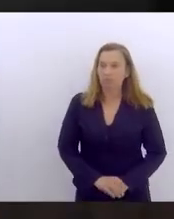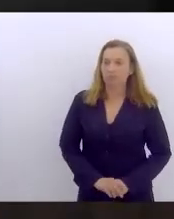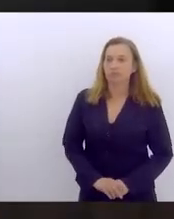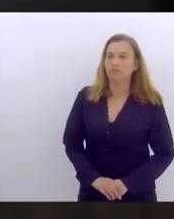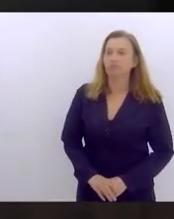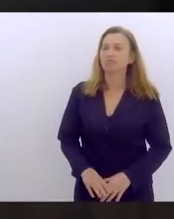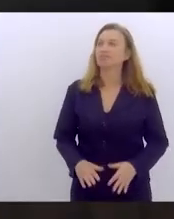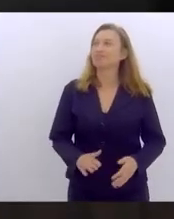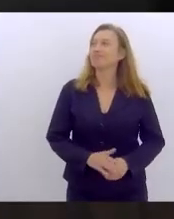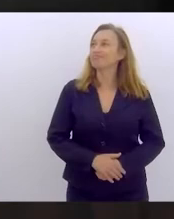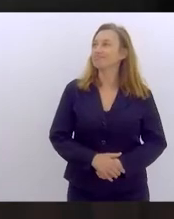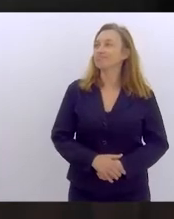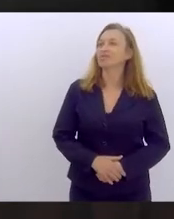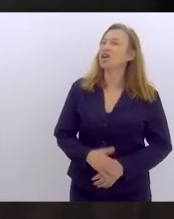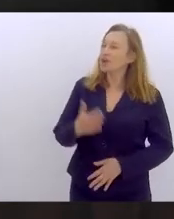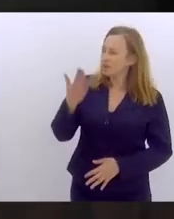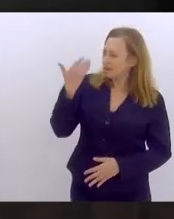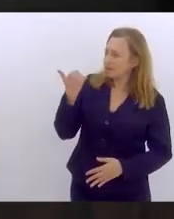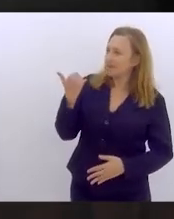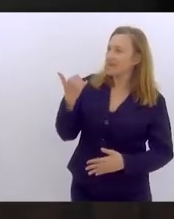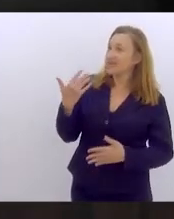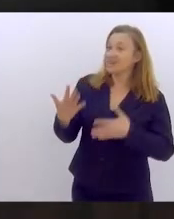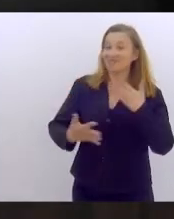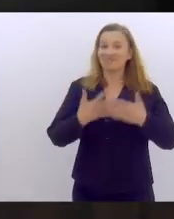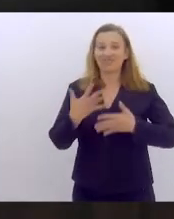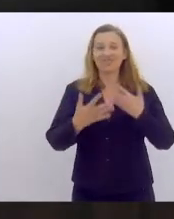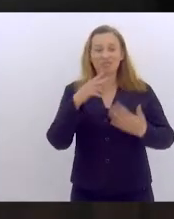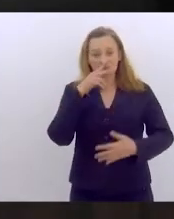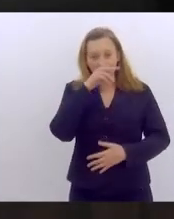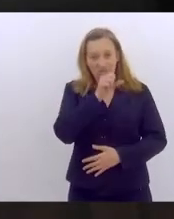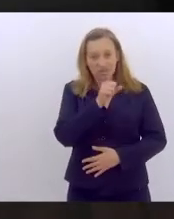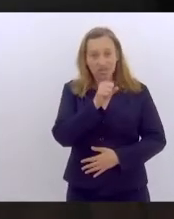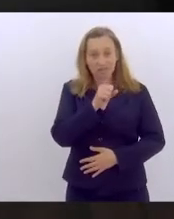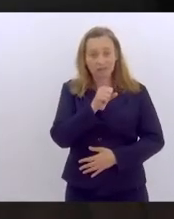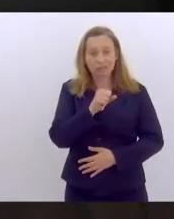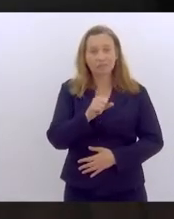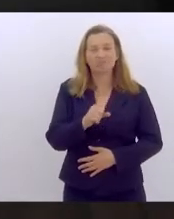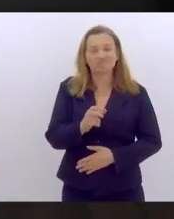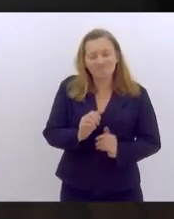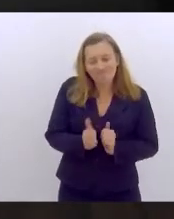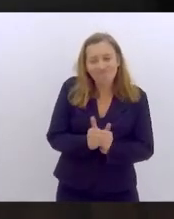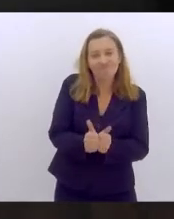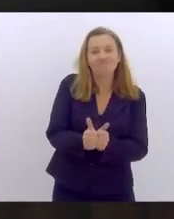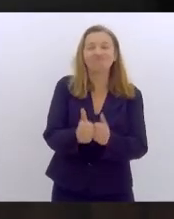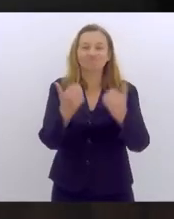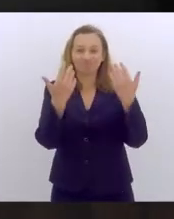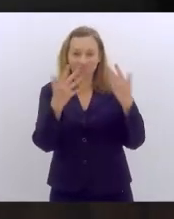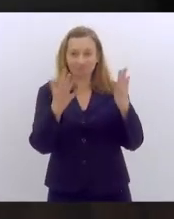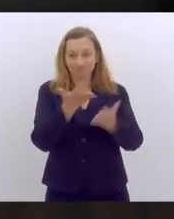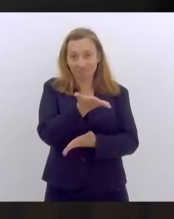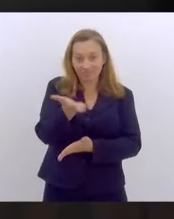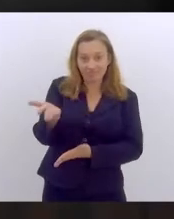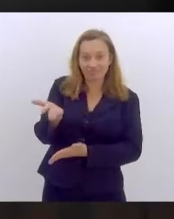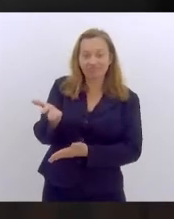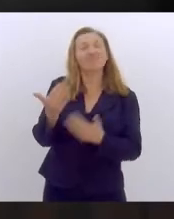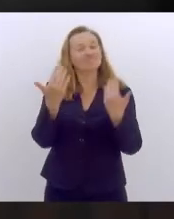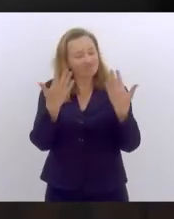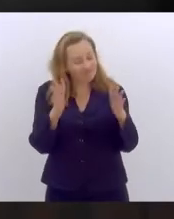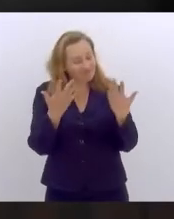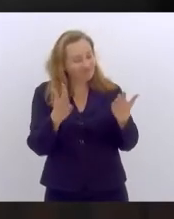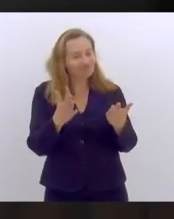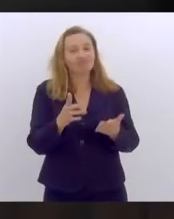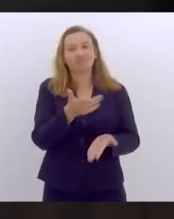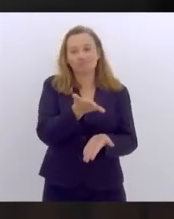sei que a alegria e a emoção é forte. Para a gente seguir aí, parabéns a vocês, parabéns mesmo,